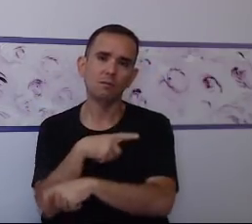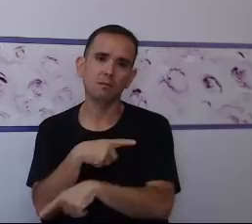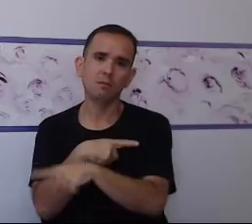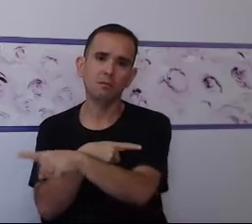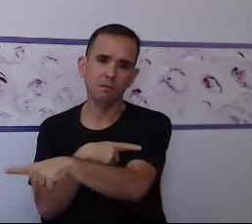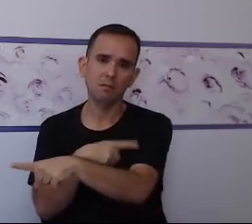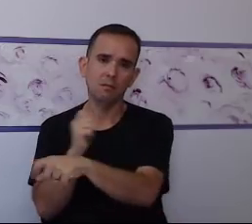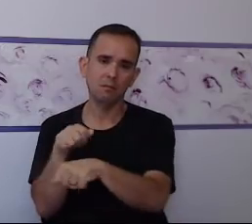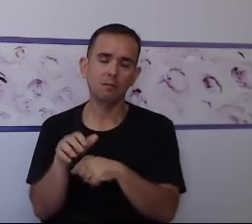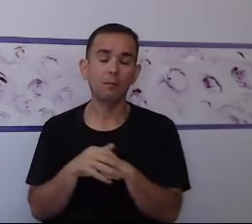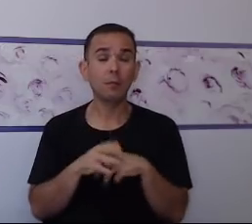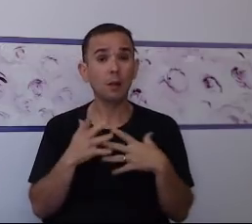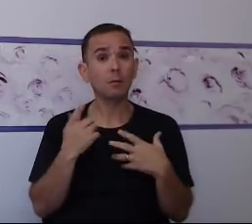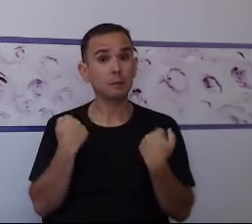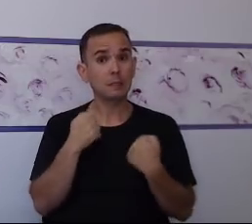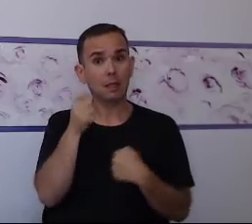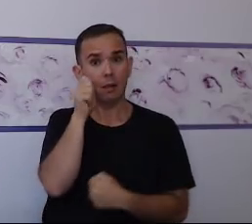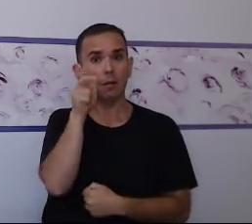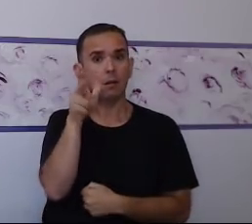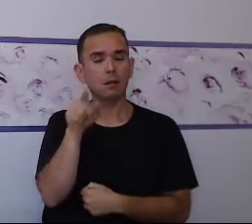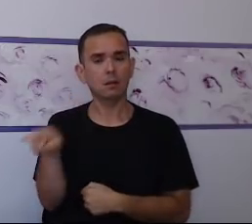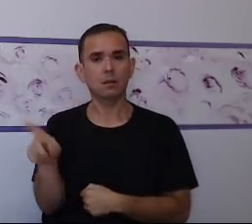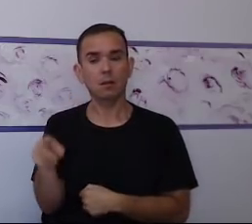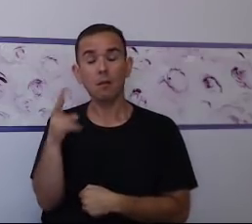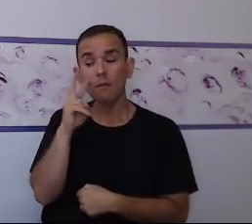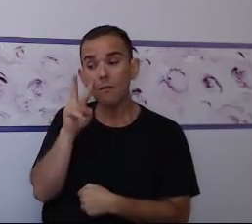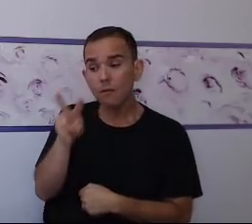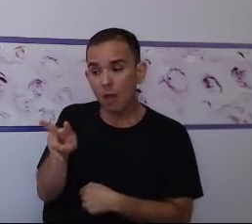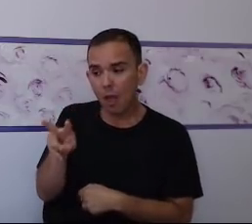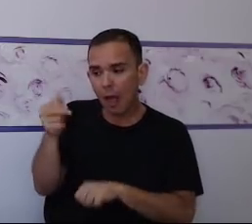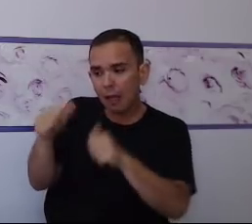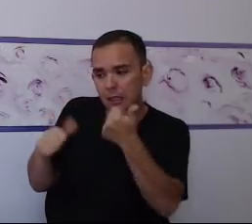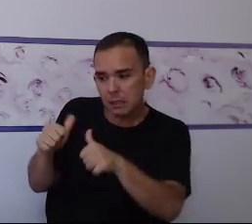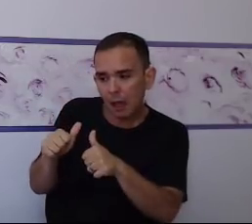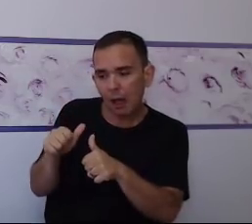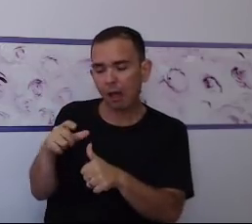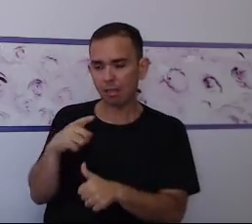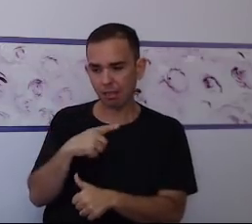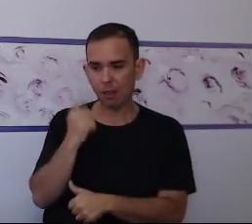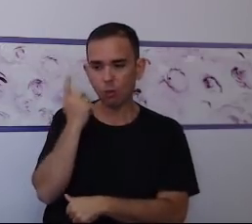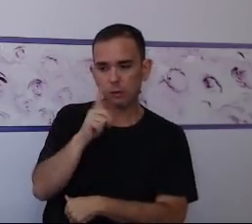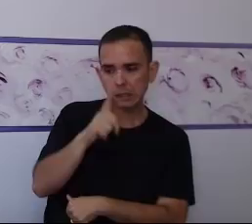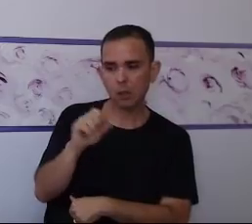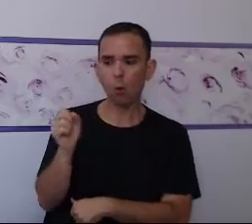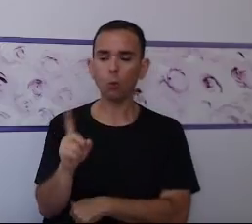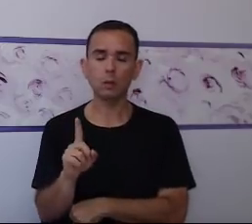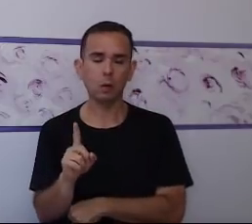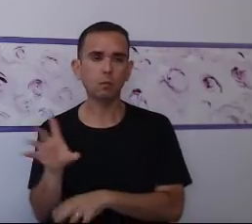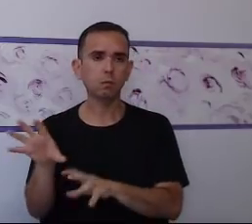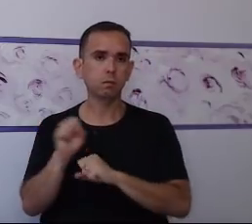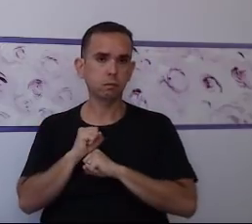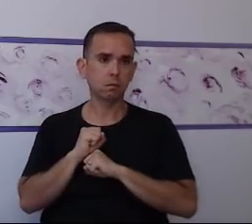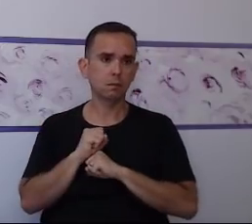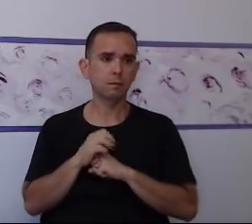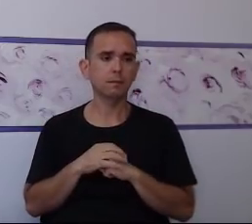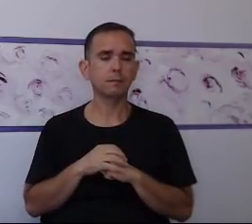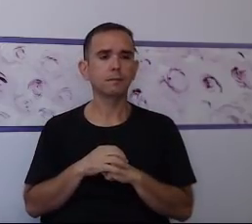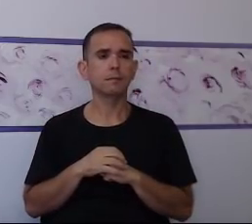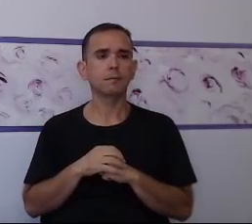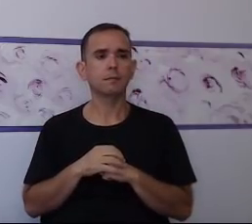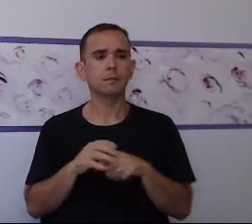escrita. Então, a gente tem que se atentar. Ver, analisar se esse aluno tem condições ou não de adquirir, tá?